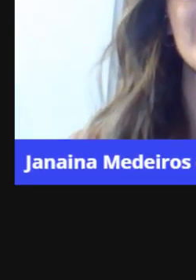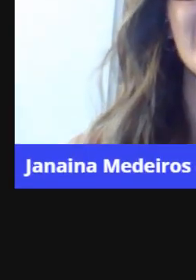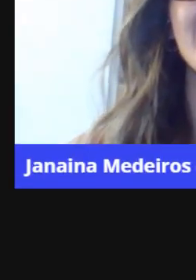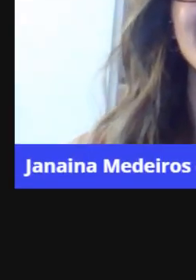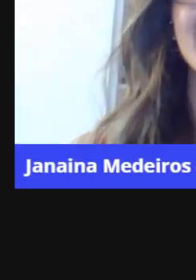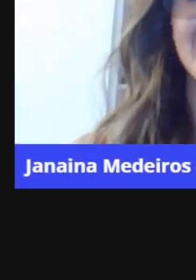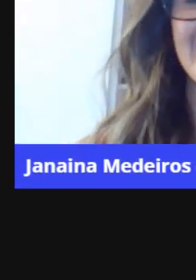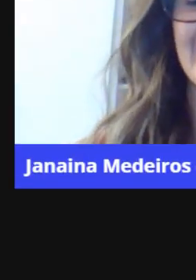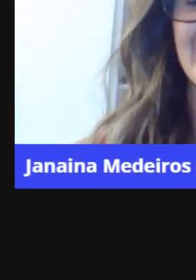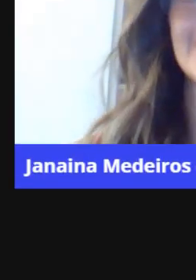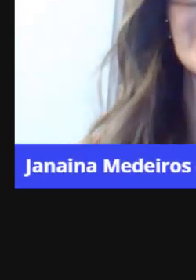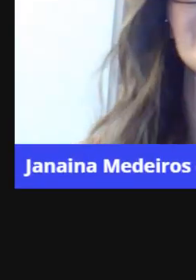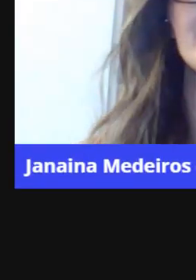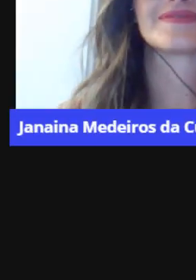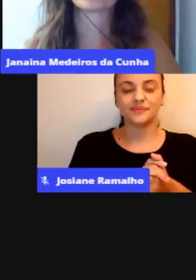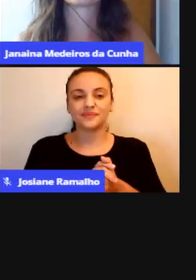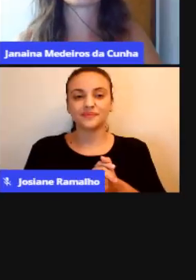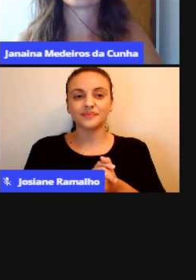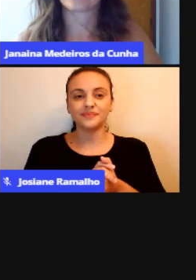Obrigada.